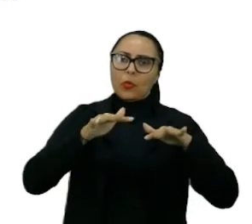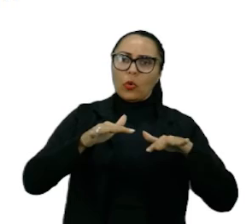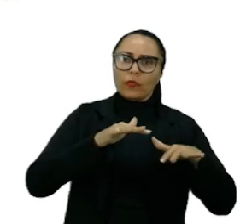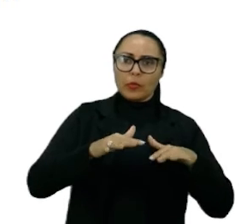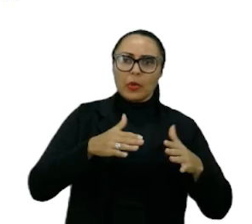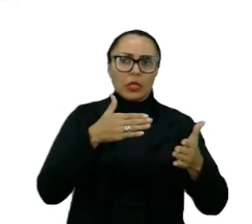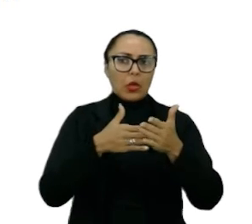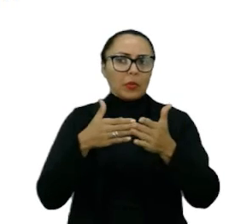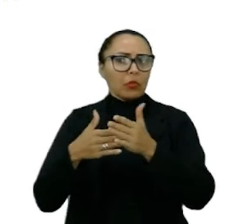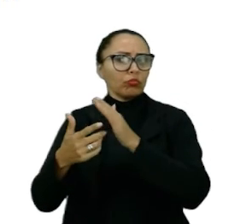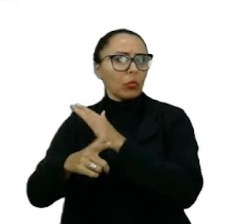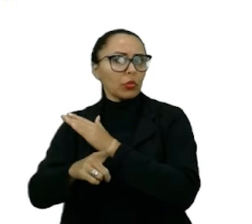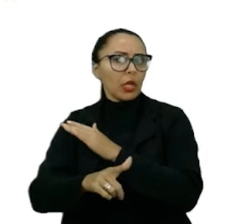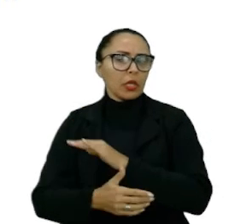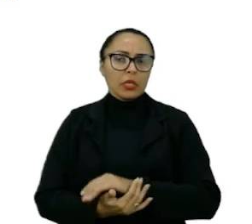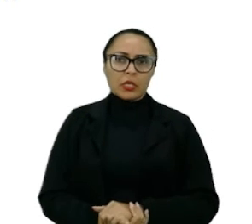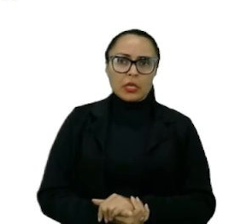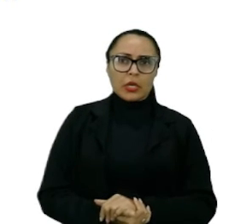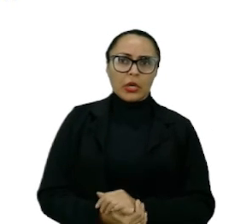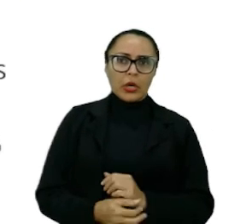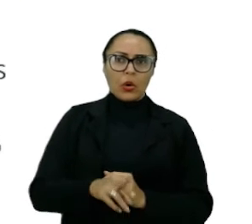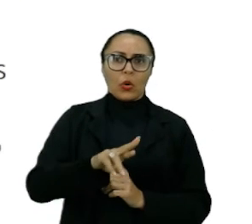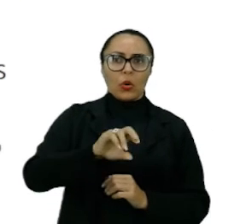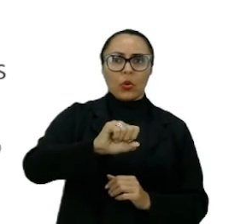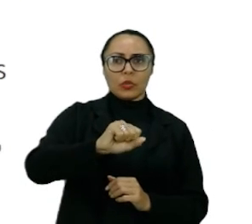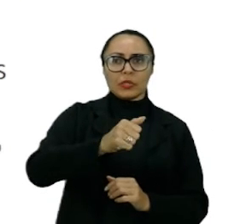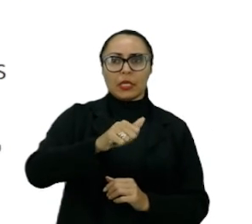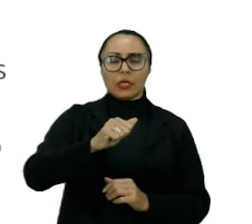interrupções. Rosa, 2012.